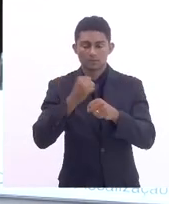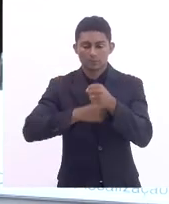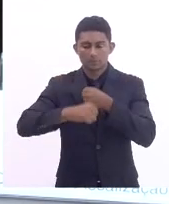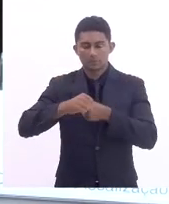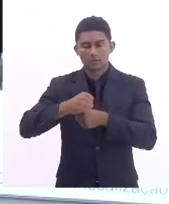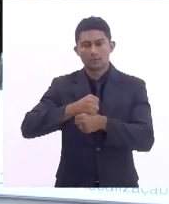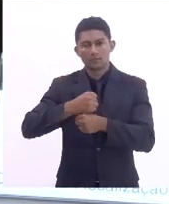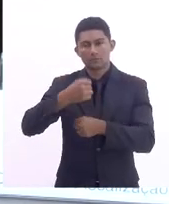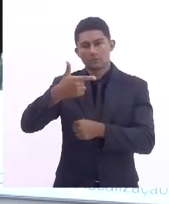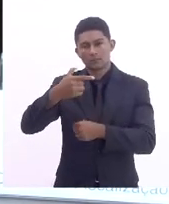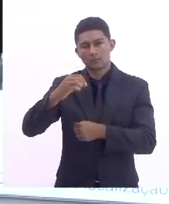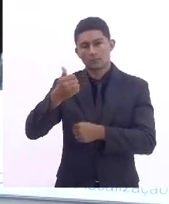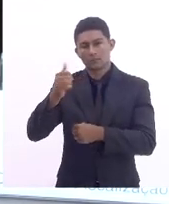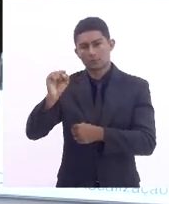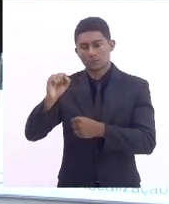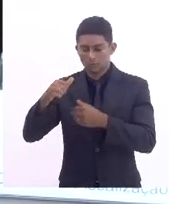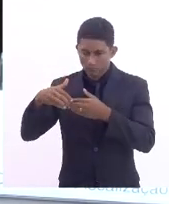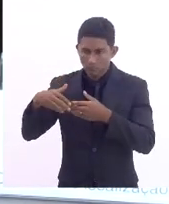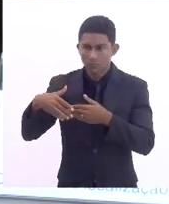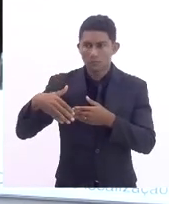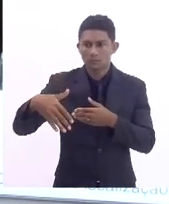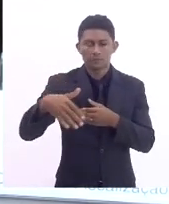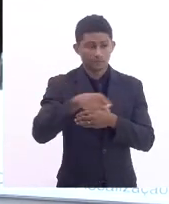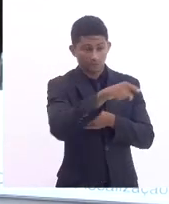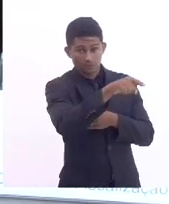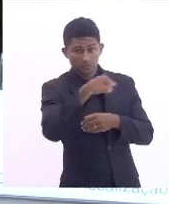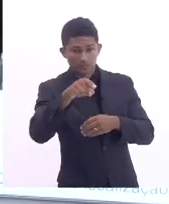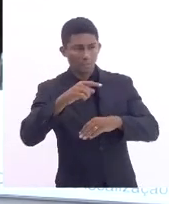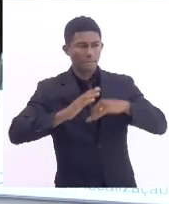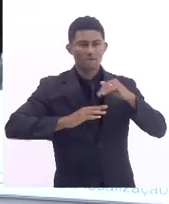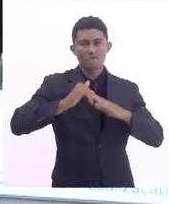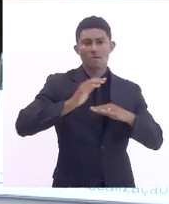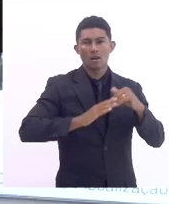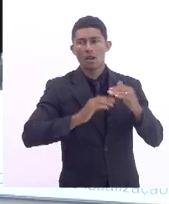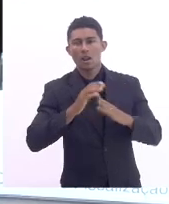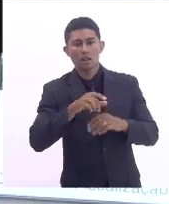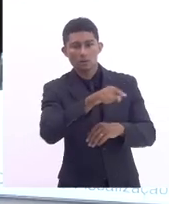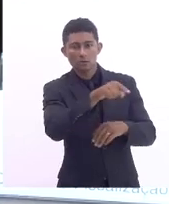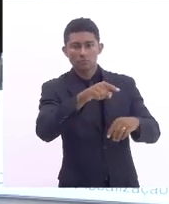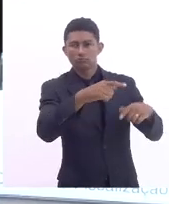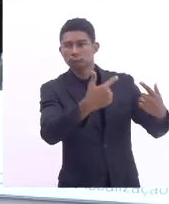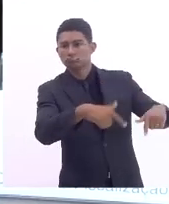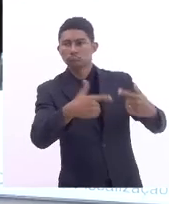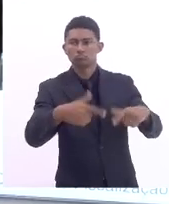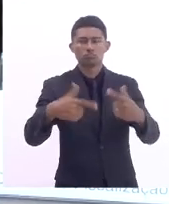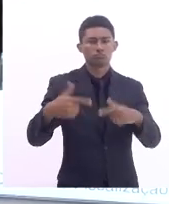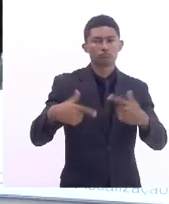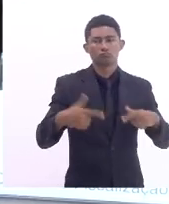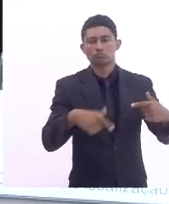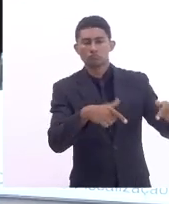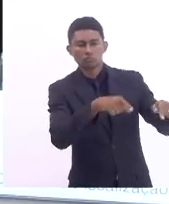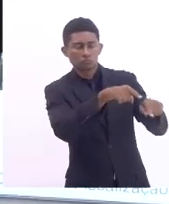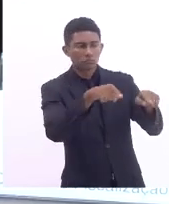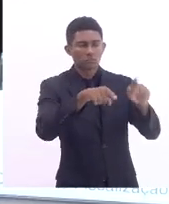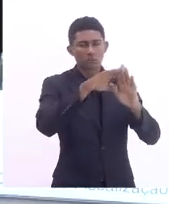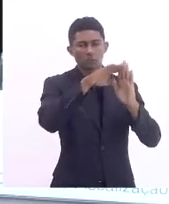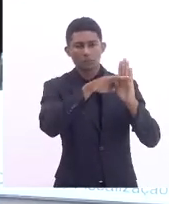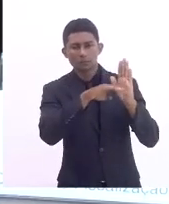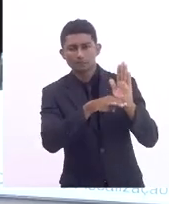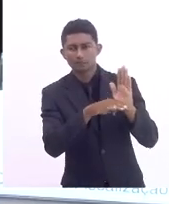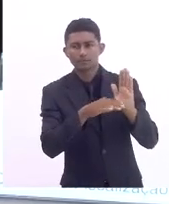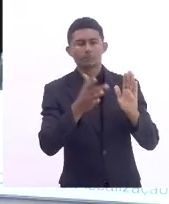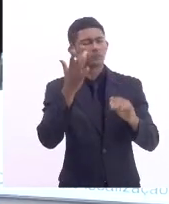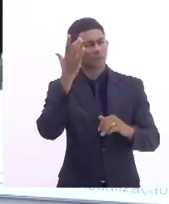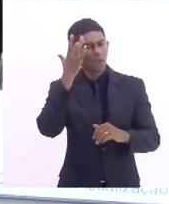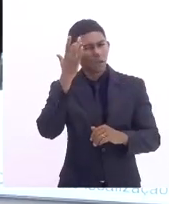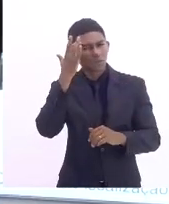consegui fazer com que as suas atribuições profissionais o exercício da sua profissão que é talvez